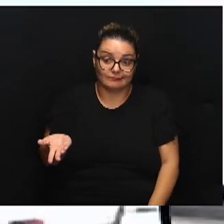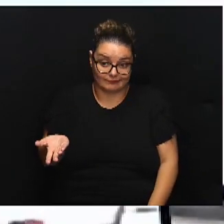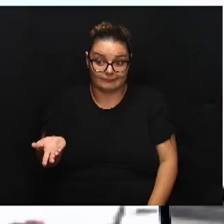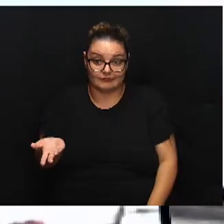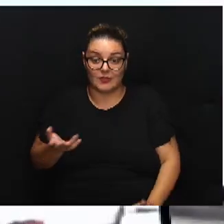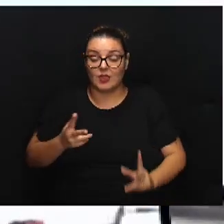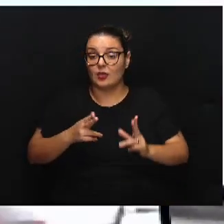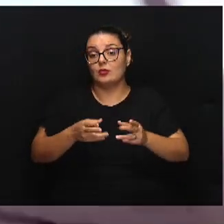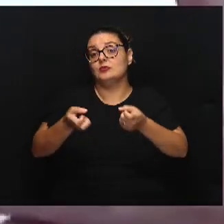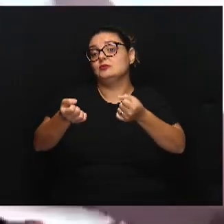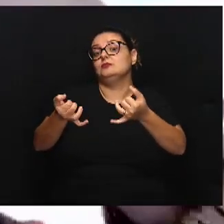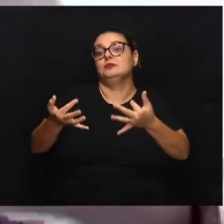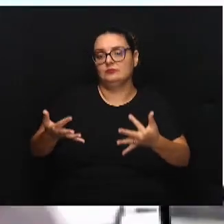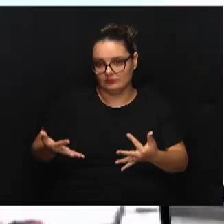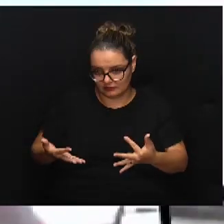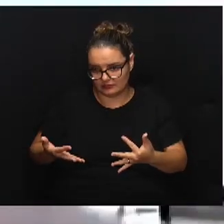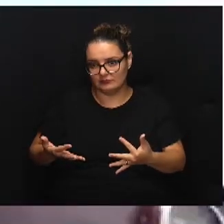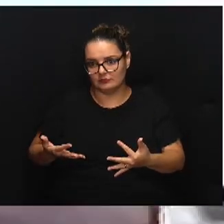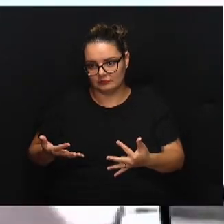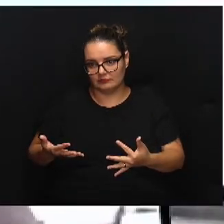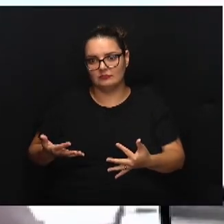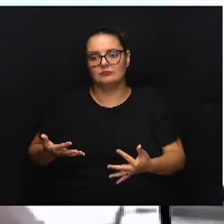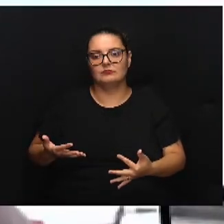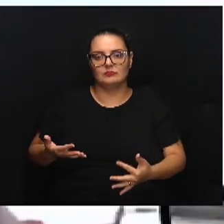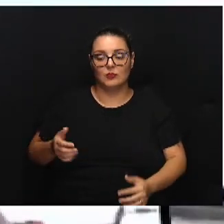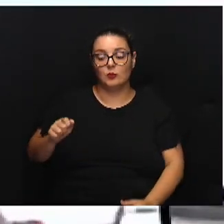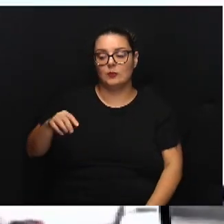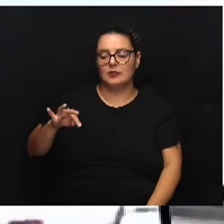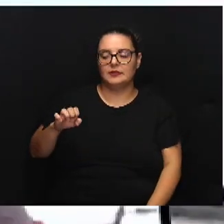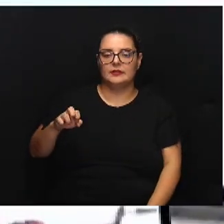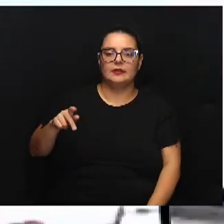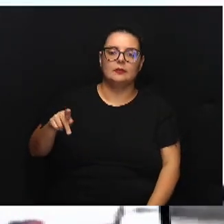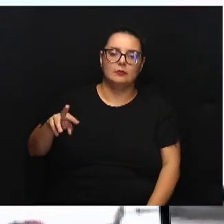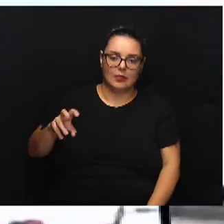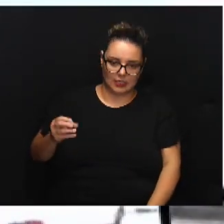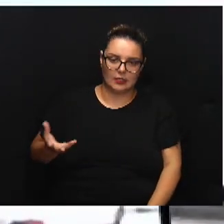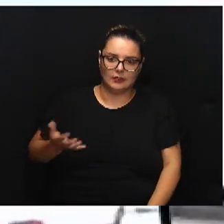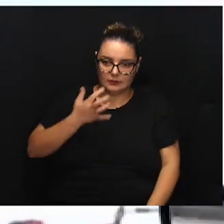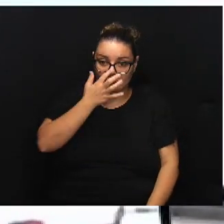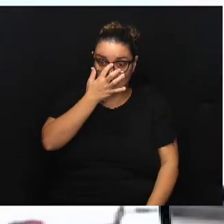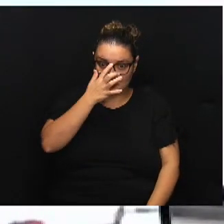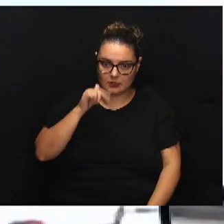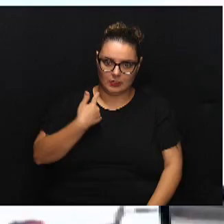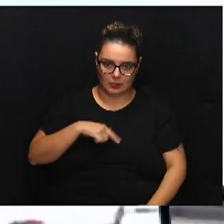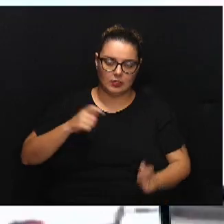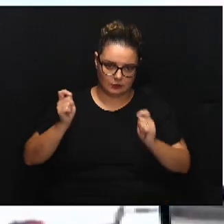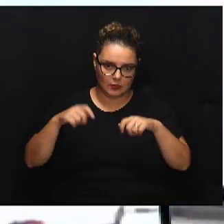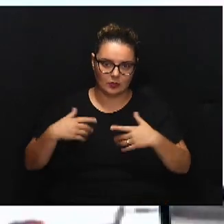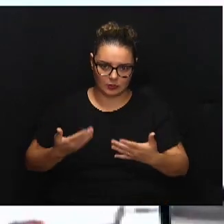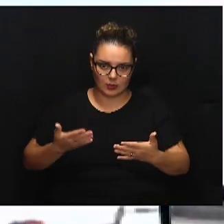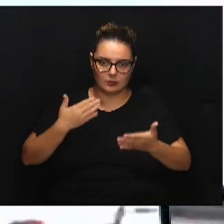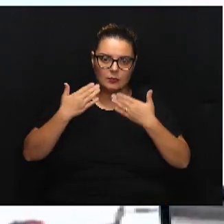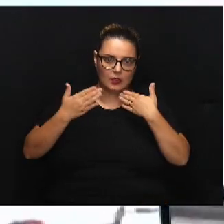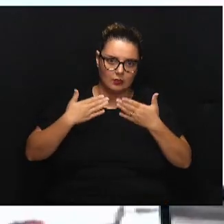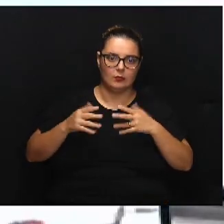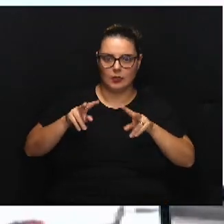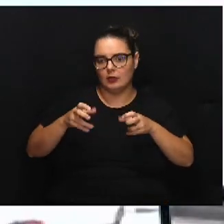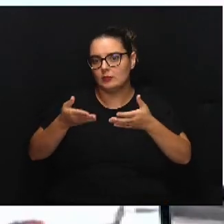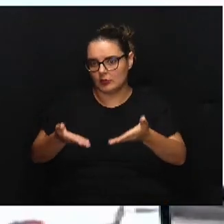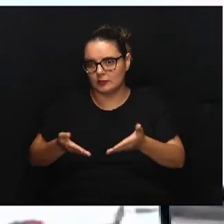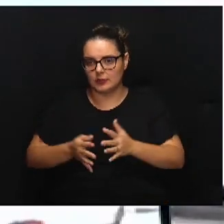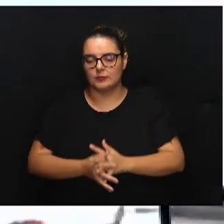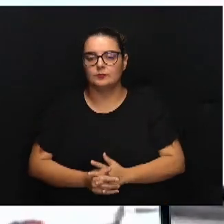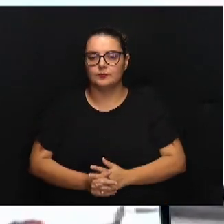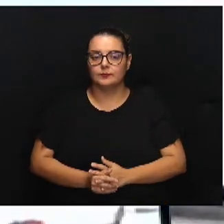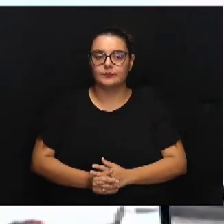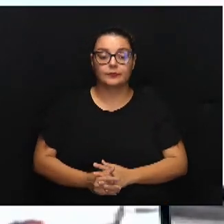fosse uma justificativa que já foi um anteparo na nossa possibilidade de dialogar sobre isso.